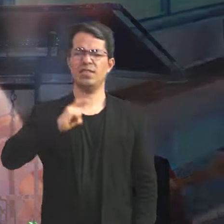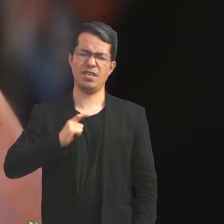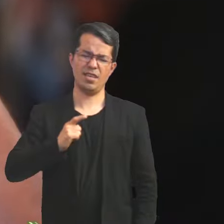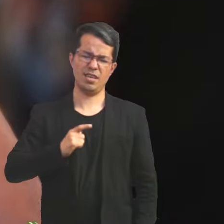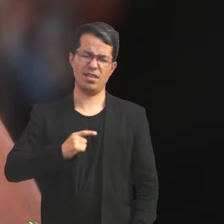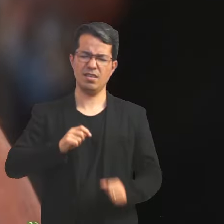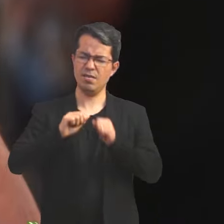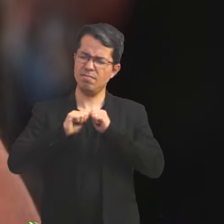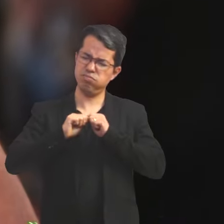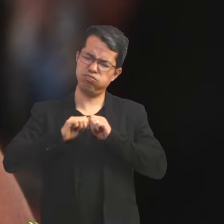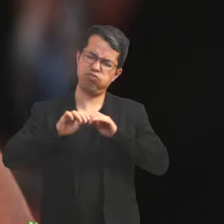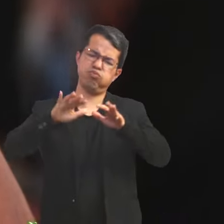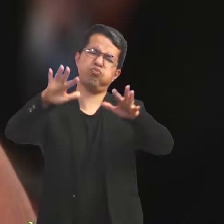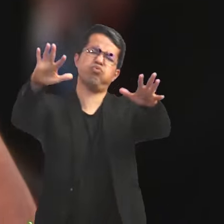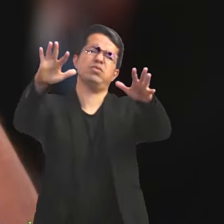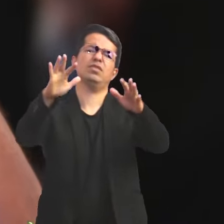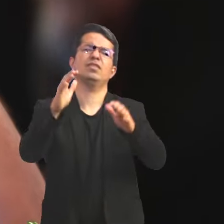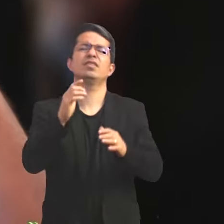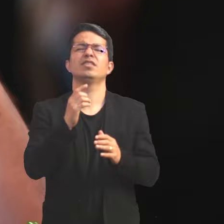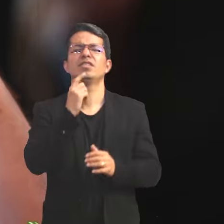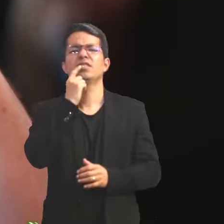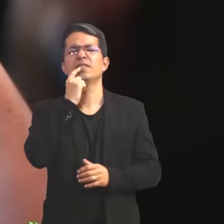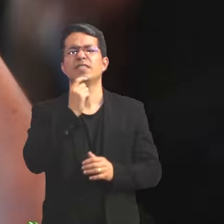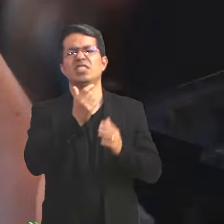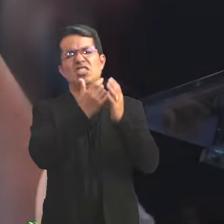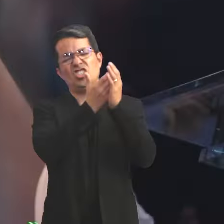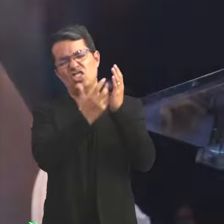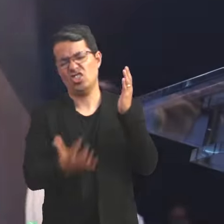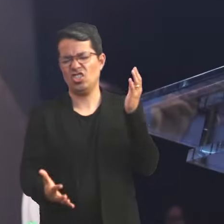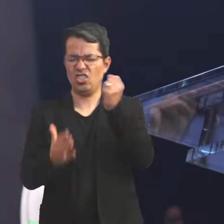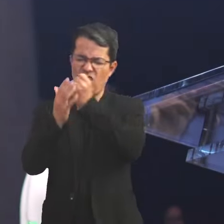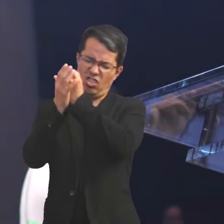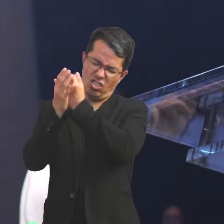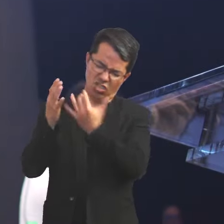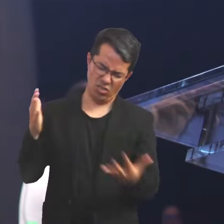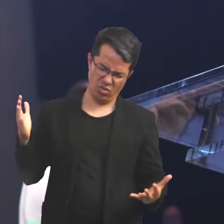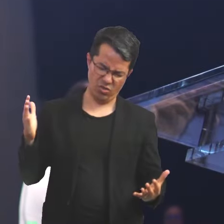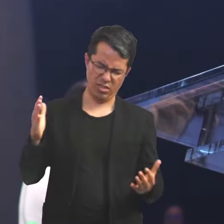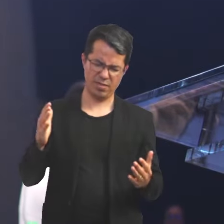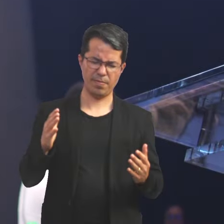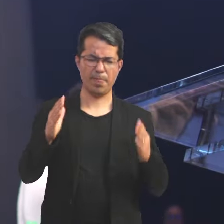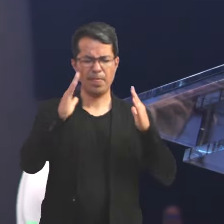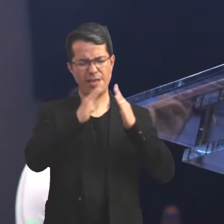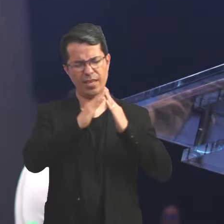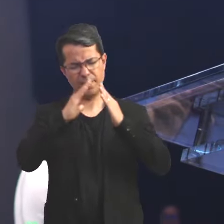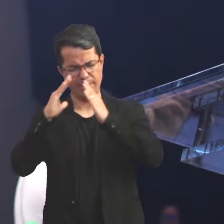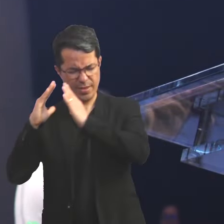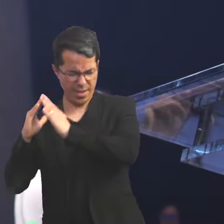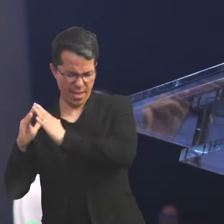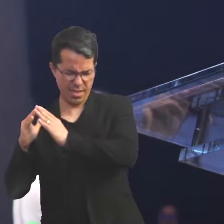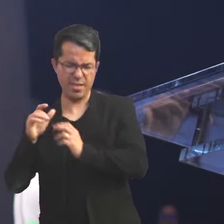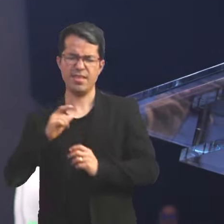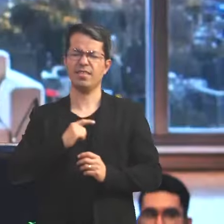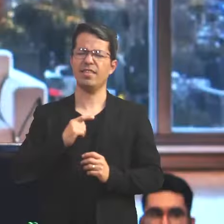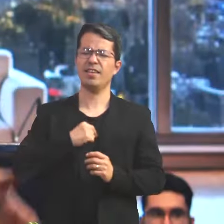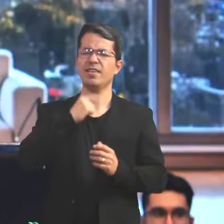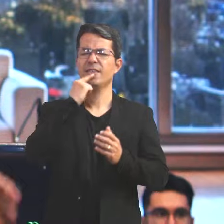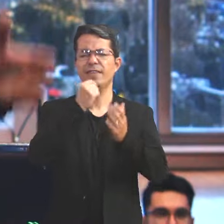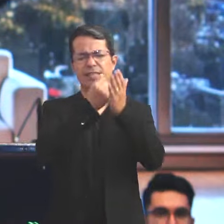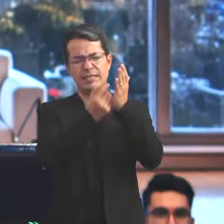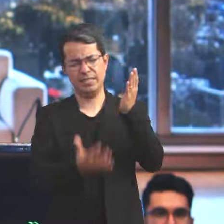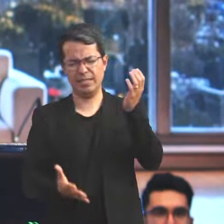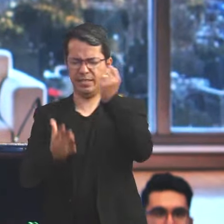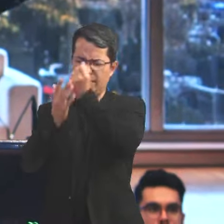Jesus pai que a nosso condomínio seja lavado Pelo Sangue de Jesus que os nossos familiares aqueles que